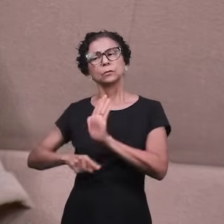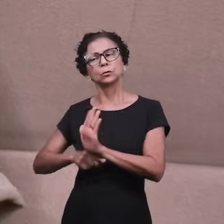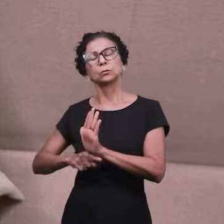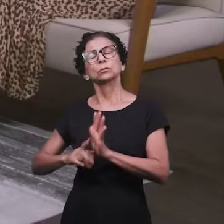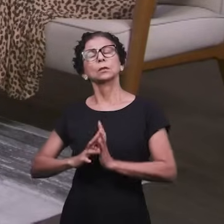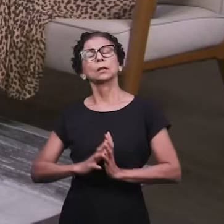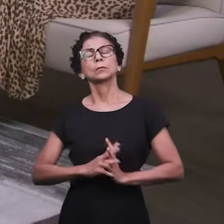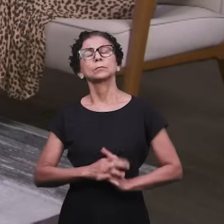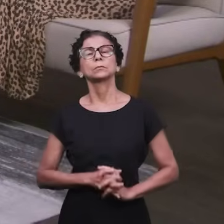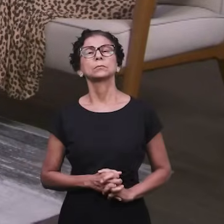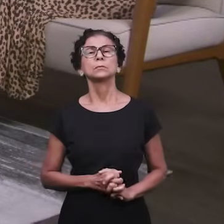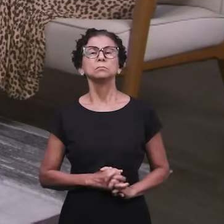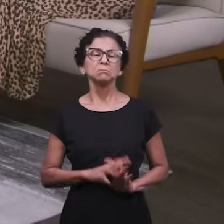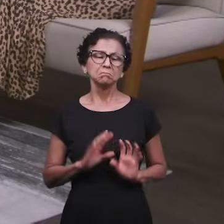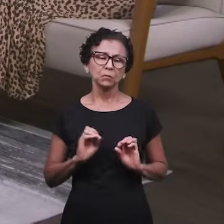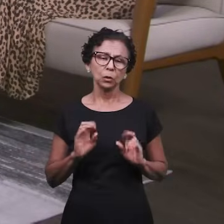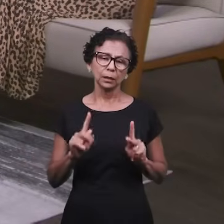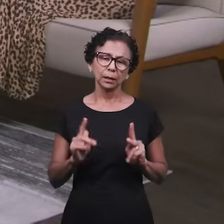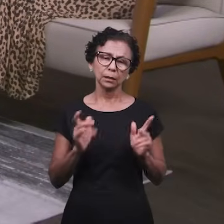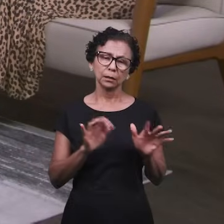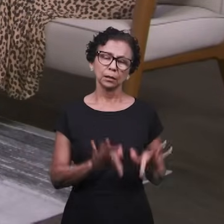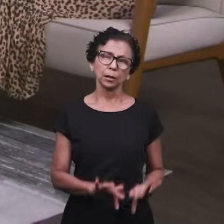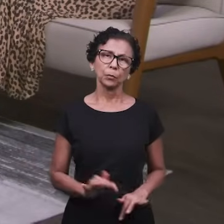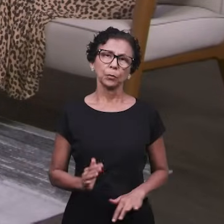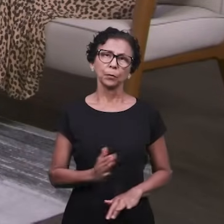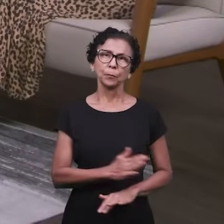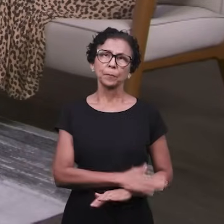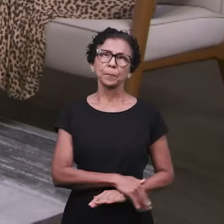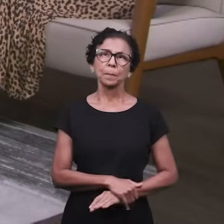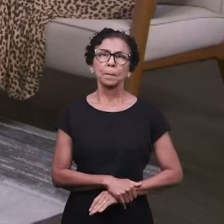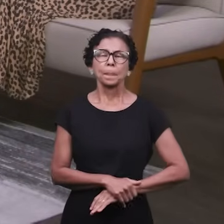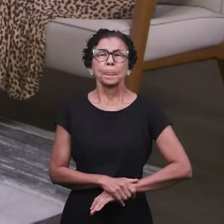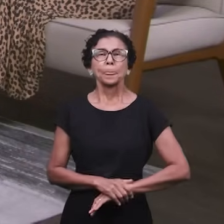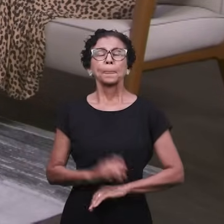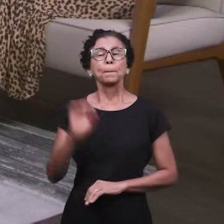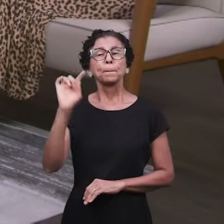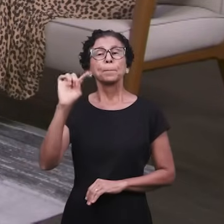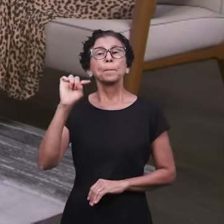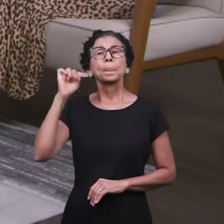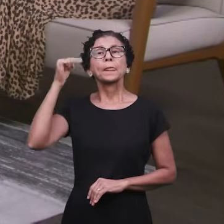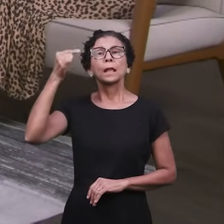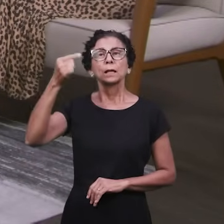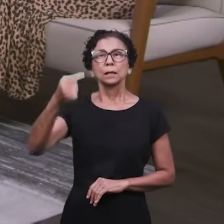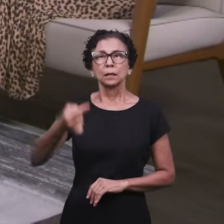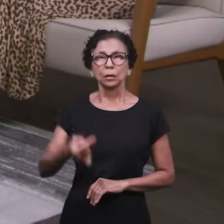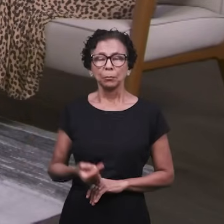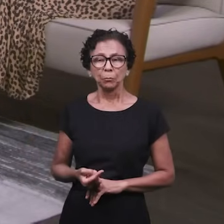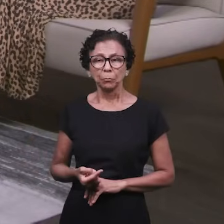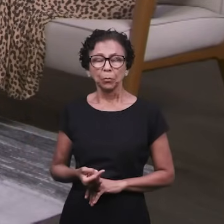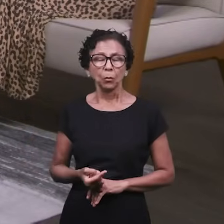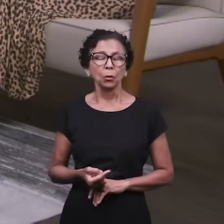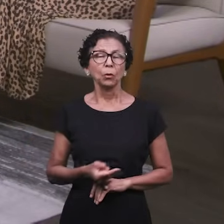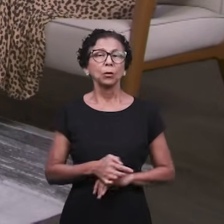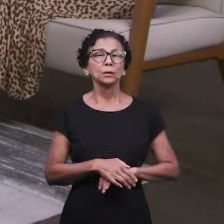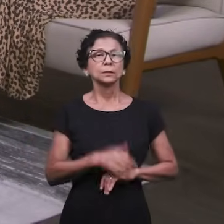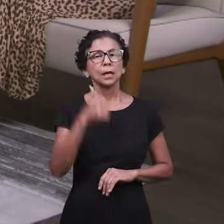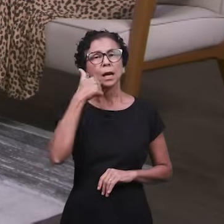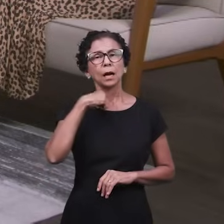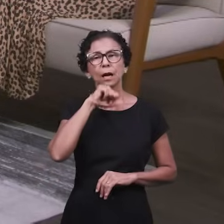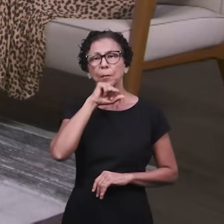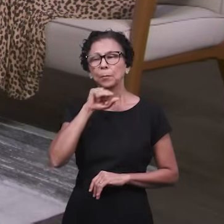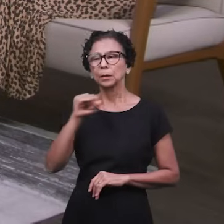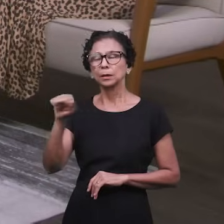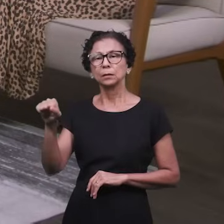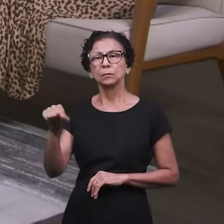foi a conversa, passou. Os dois unidos em família depois, a mãe, que eu não sabia que era a mãe dela, veio me